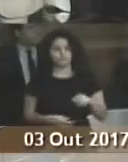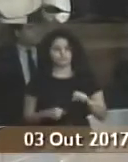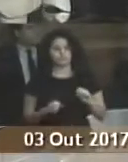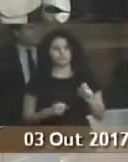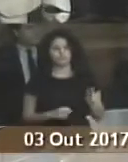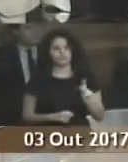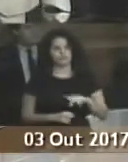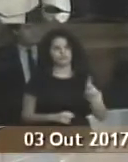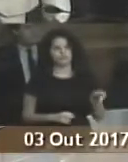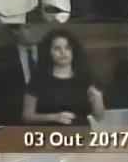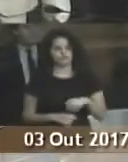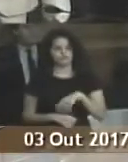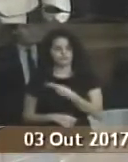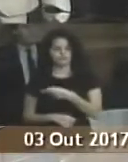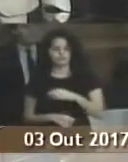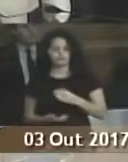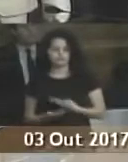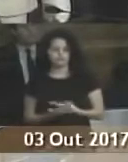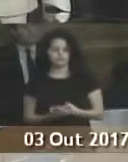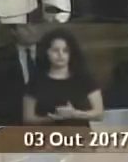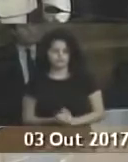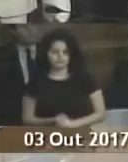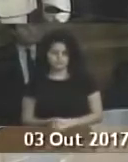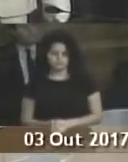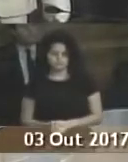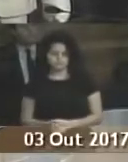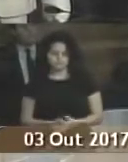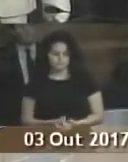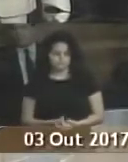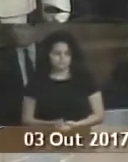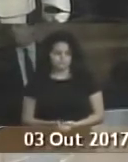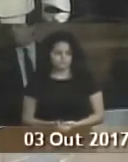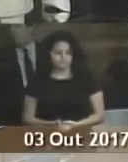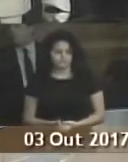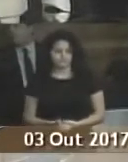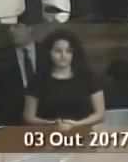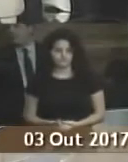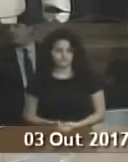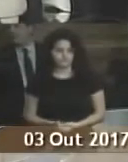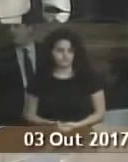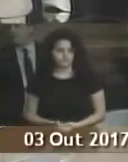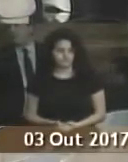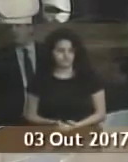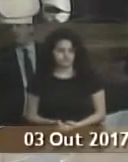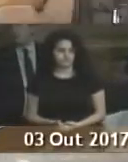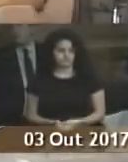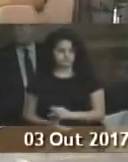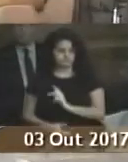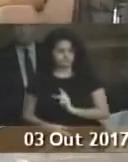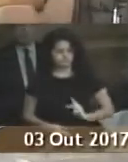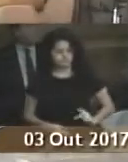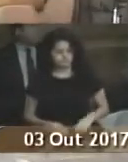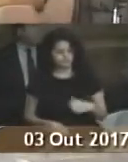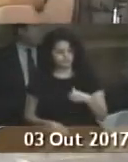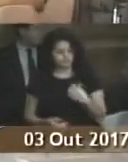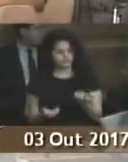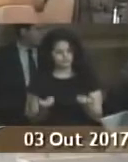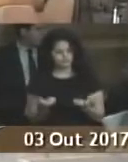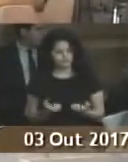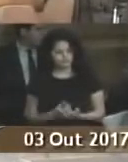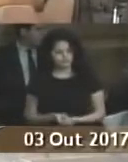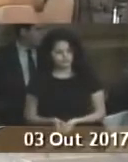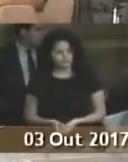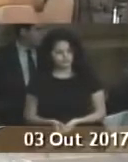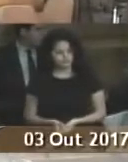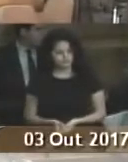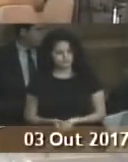também incentivaram bastante para que ela participasse dessa modalidade esportiva. Presidente, solicito ao vereador Zé Augusto. Eu